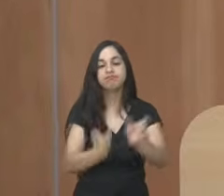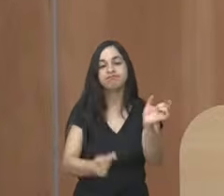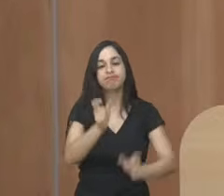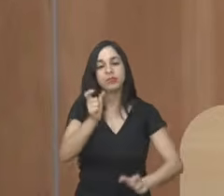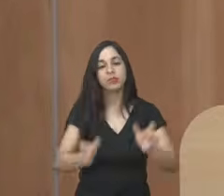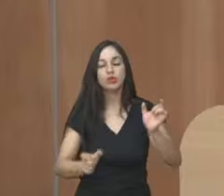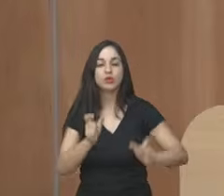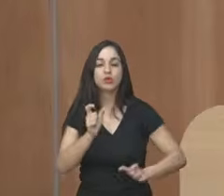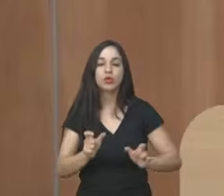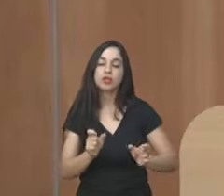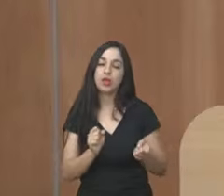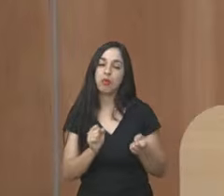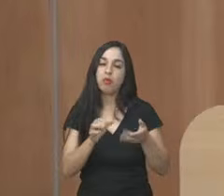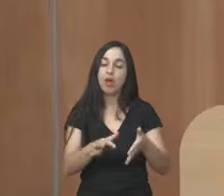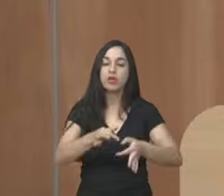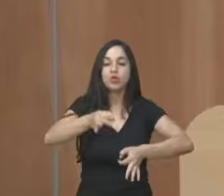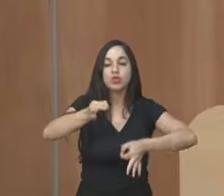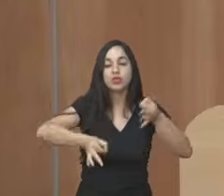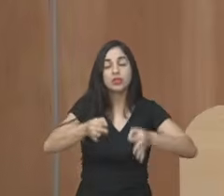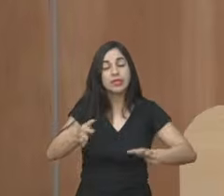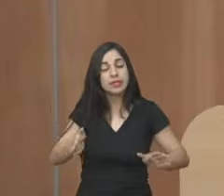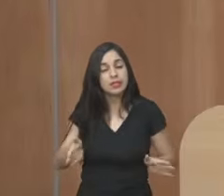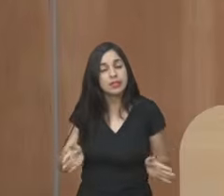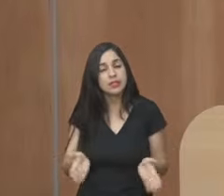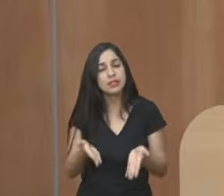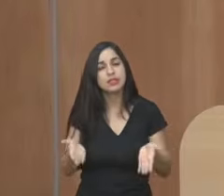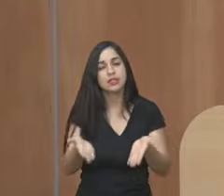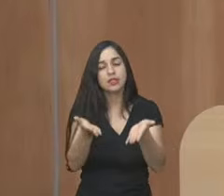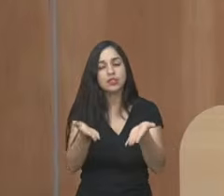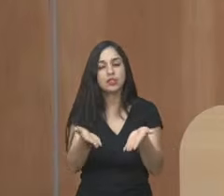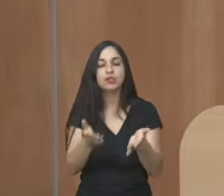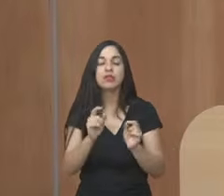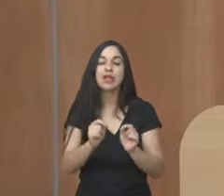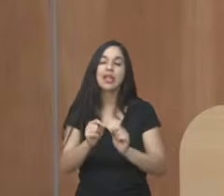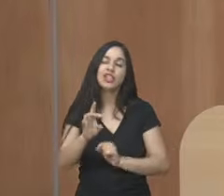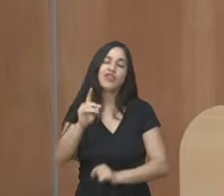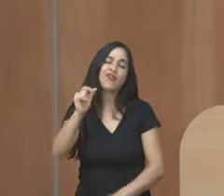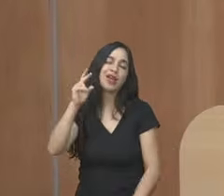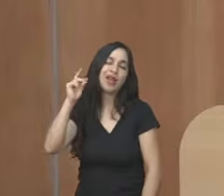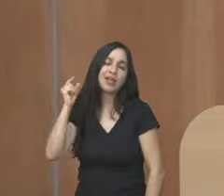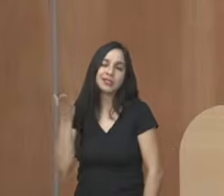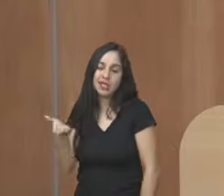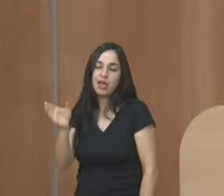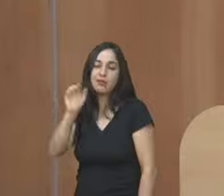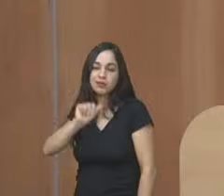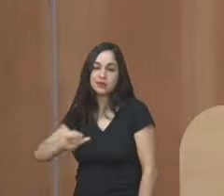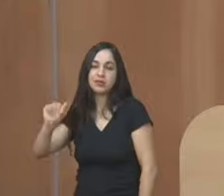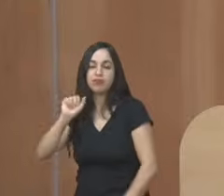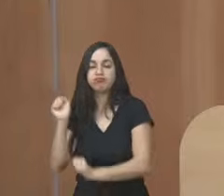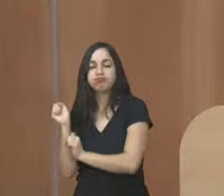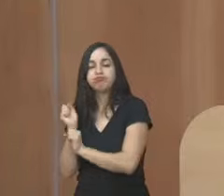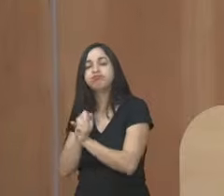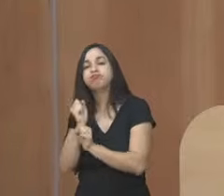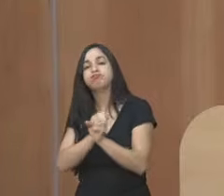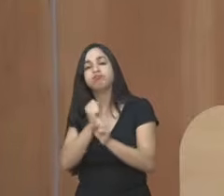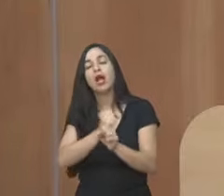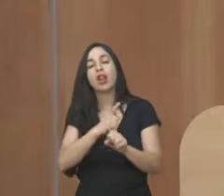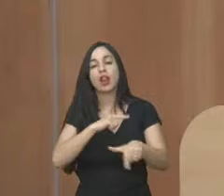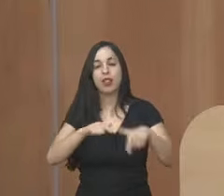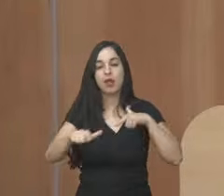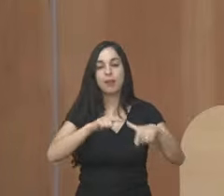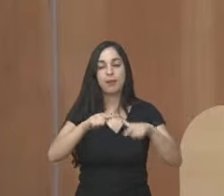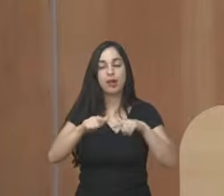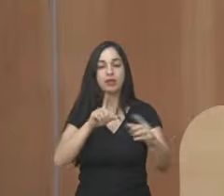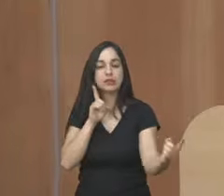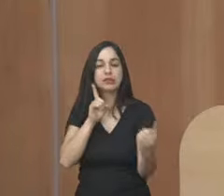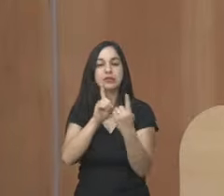de justiça, incentivo e uma instituição que há anos presta serviço de grande relevância social,